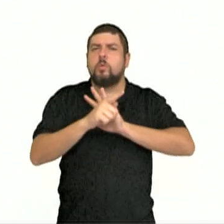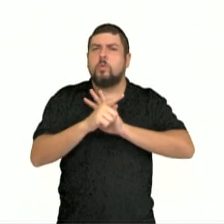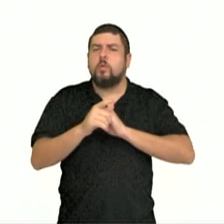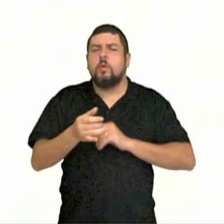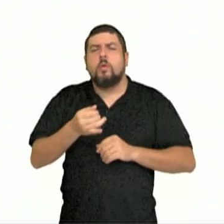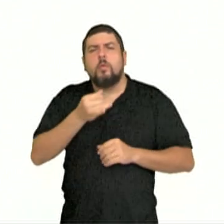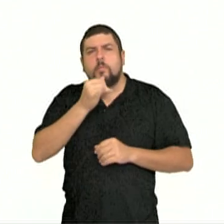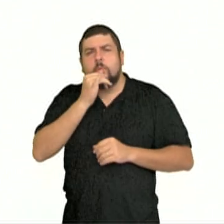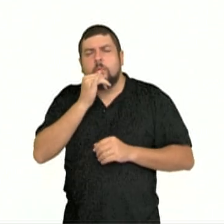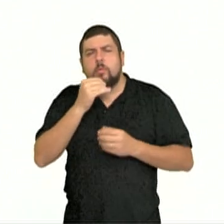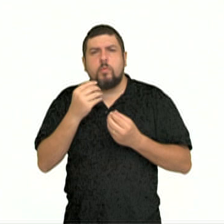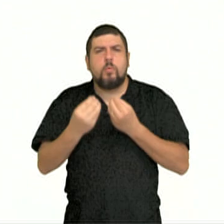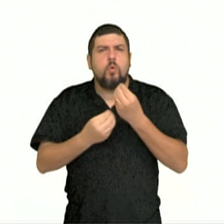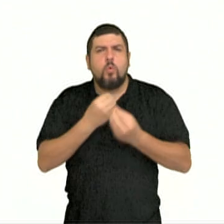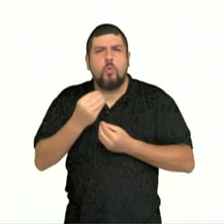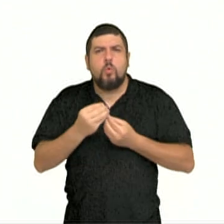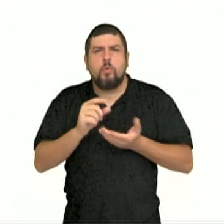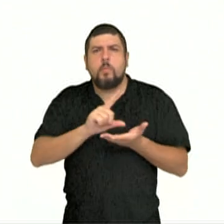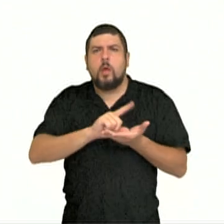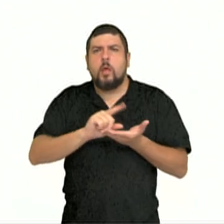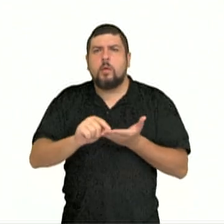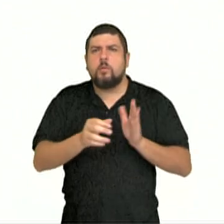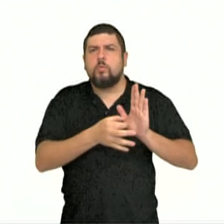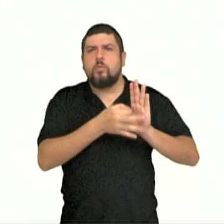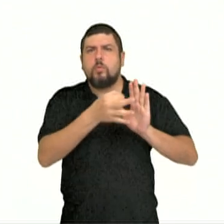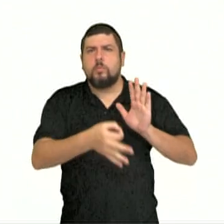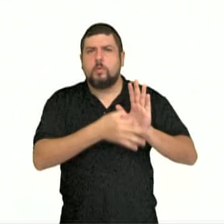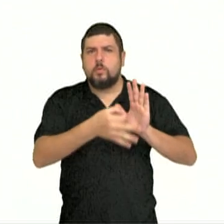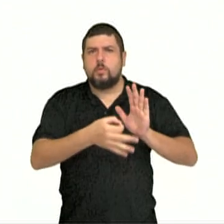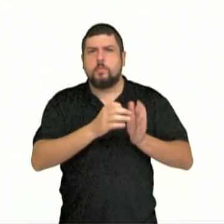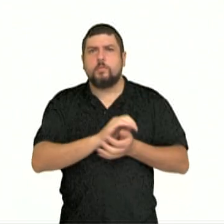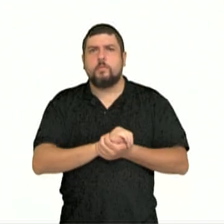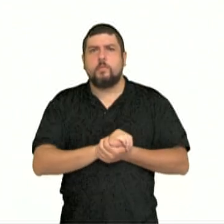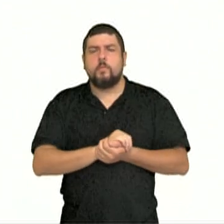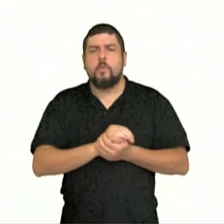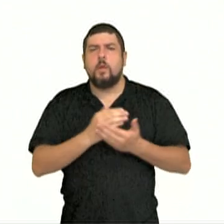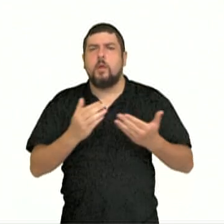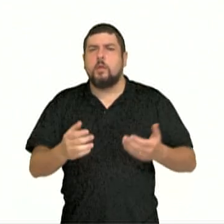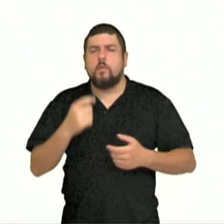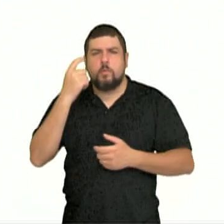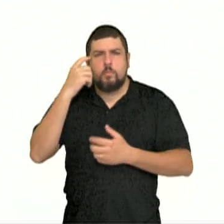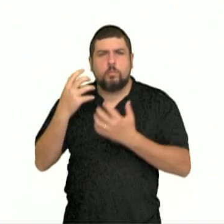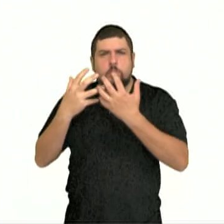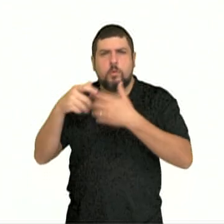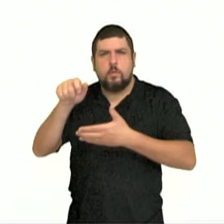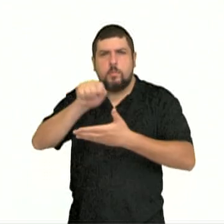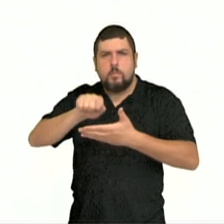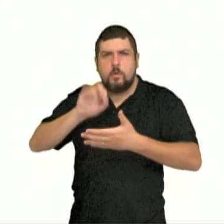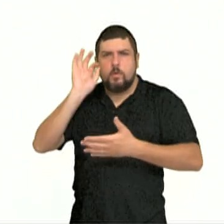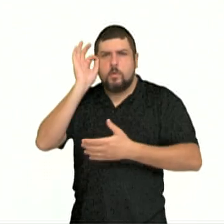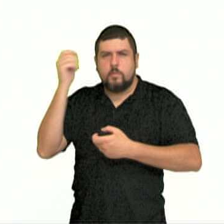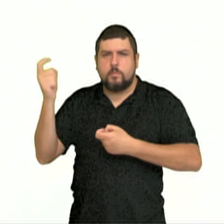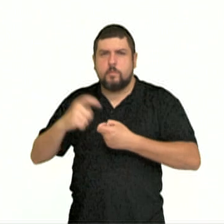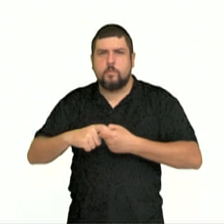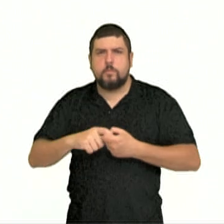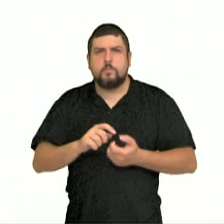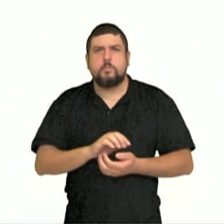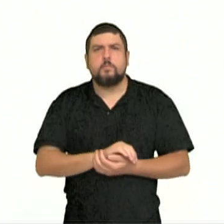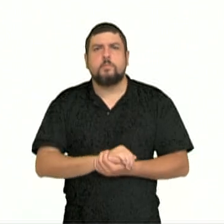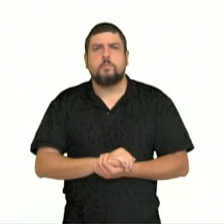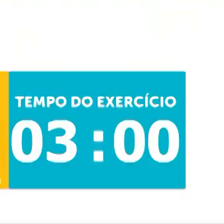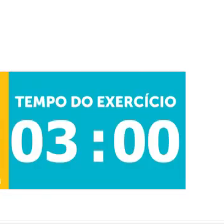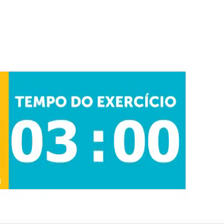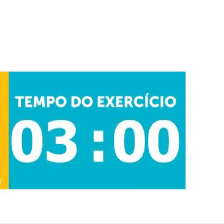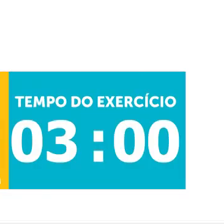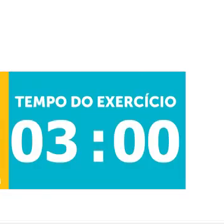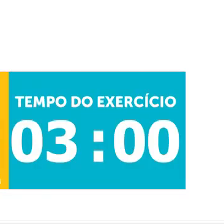de um artigo de opinião. Então você vai refletir a respeito disso, escrever lá no seu caderno e nós já retornamos.